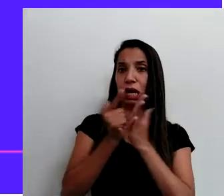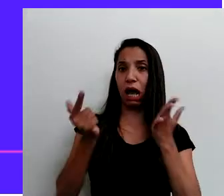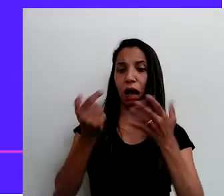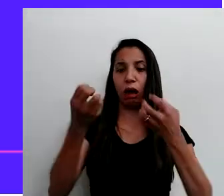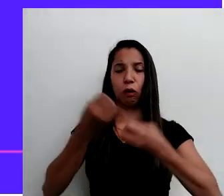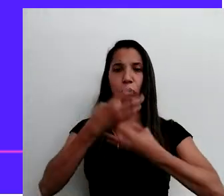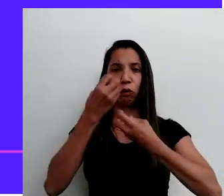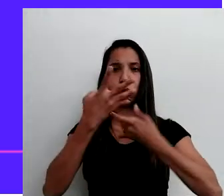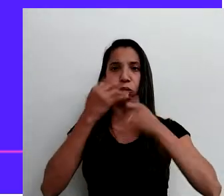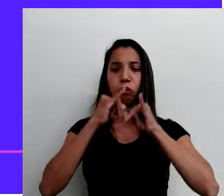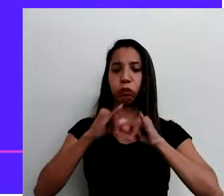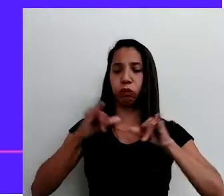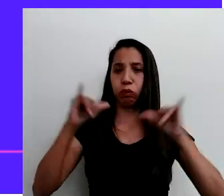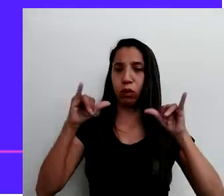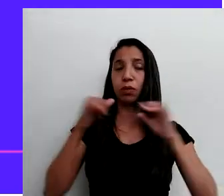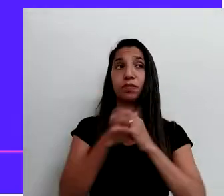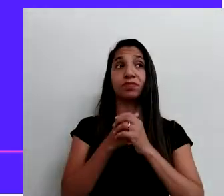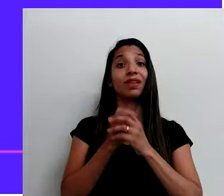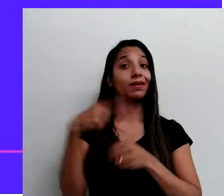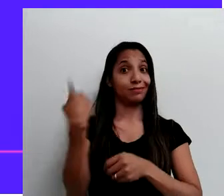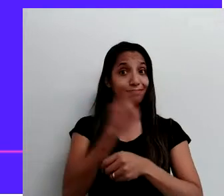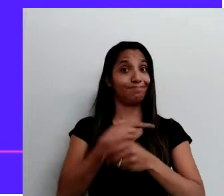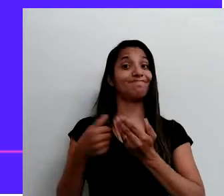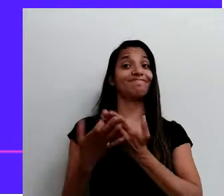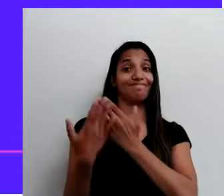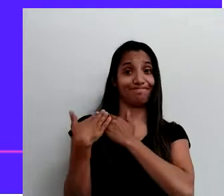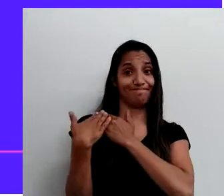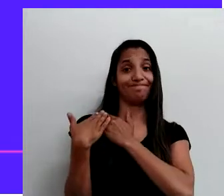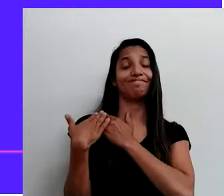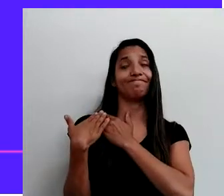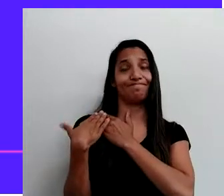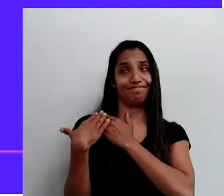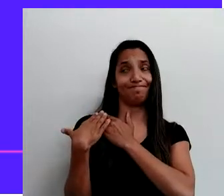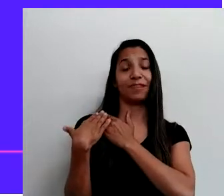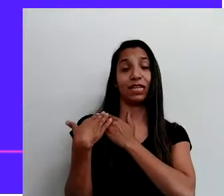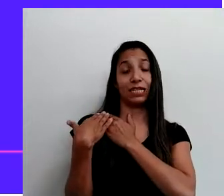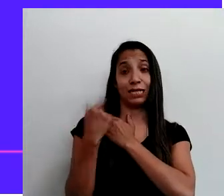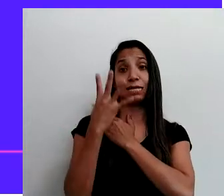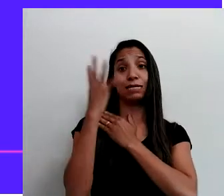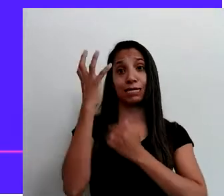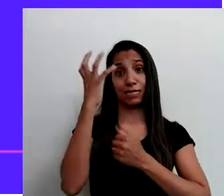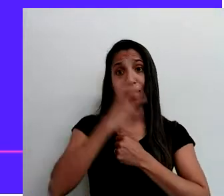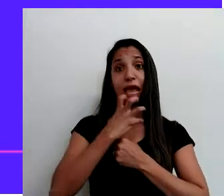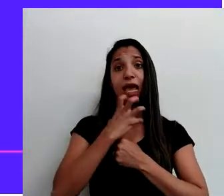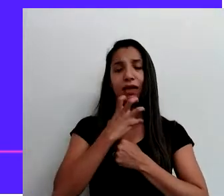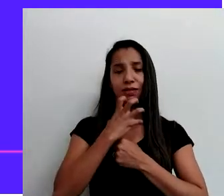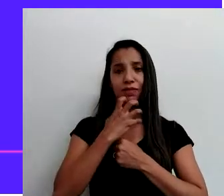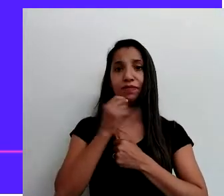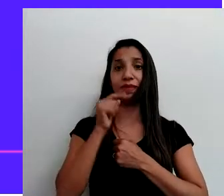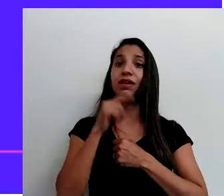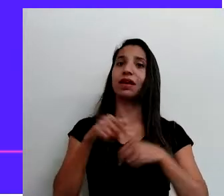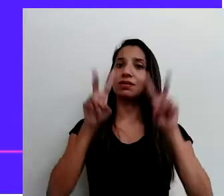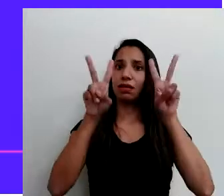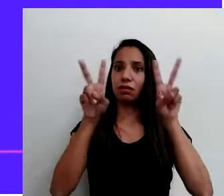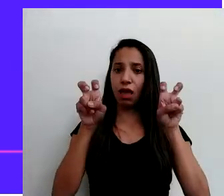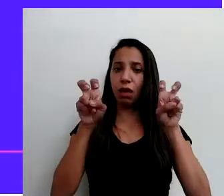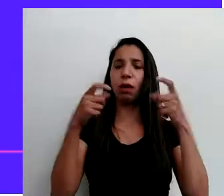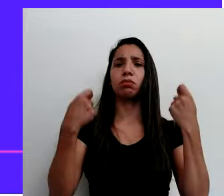grande em tratar desses temas dando nome aos bois,